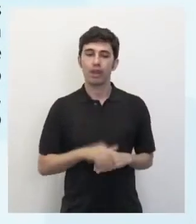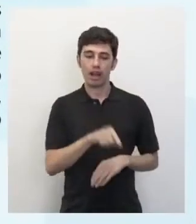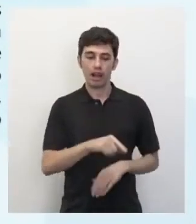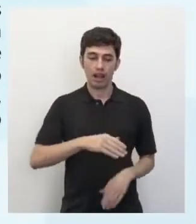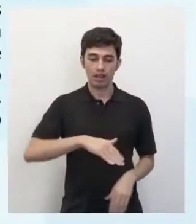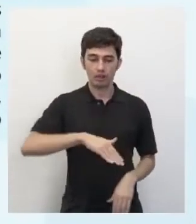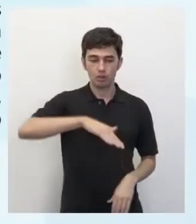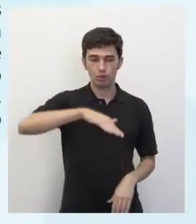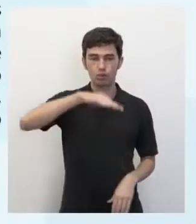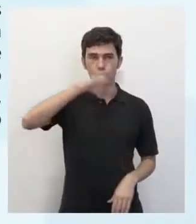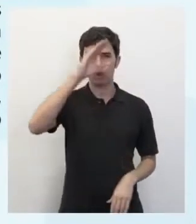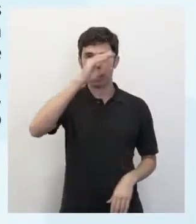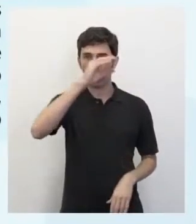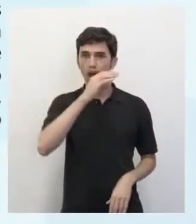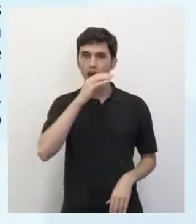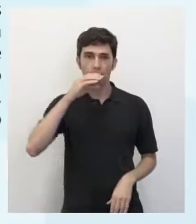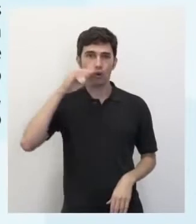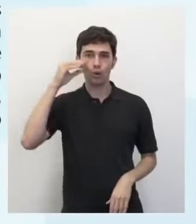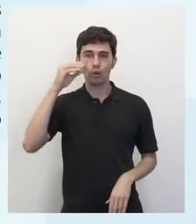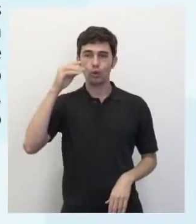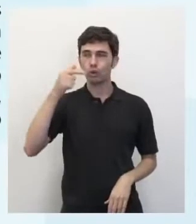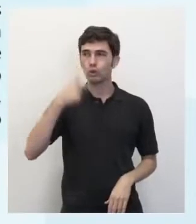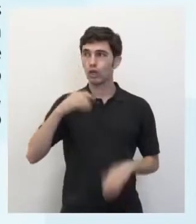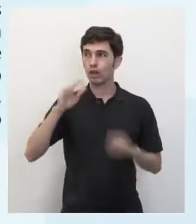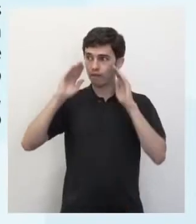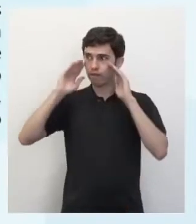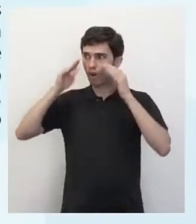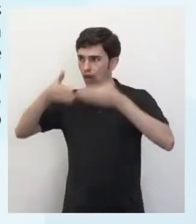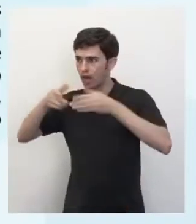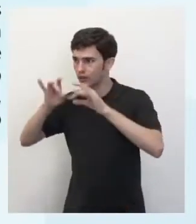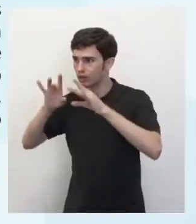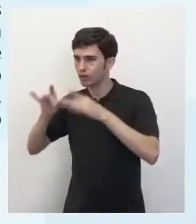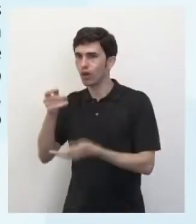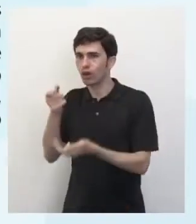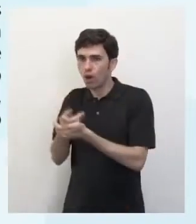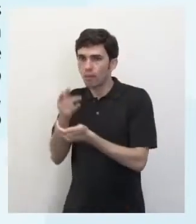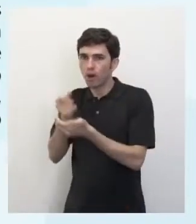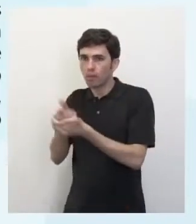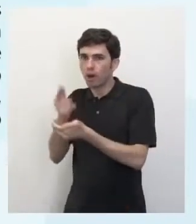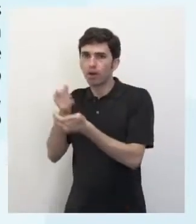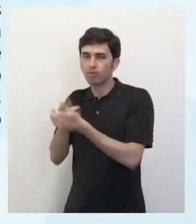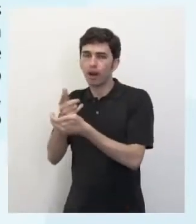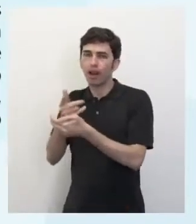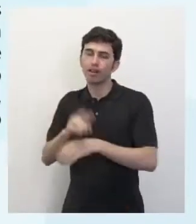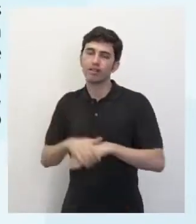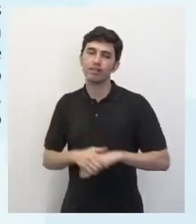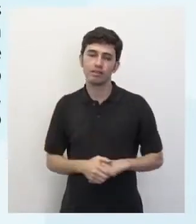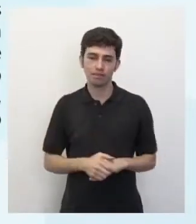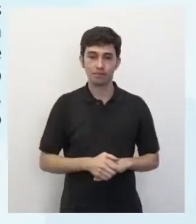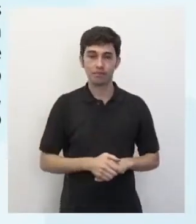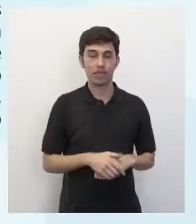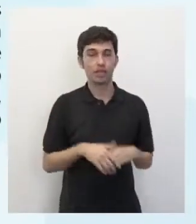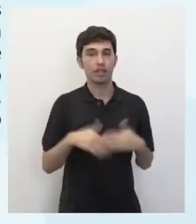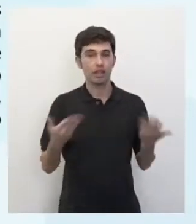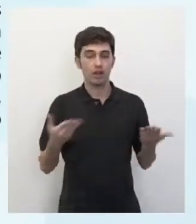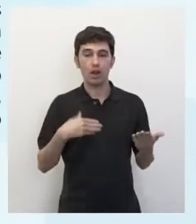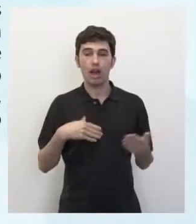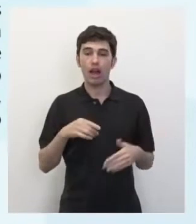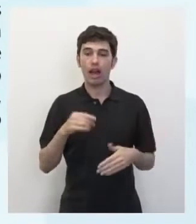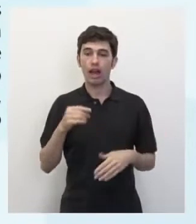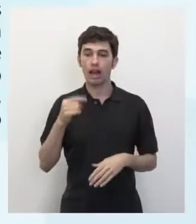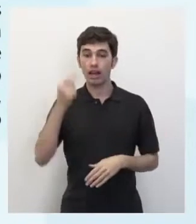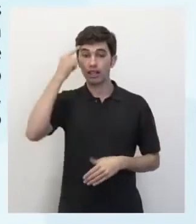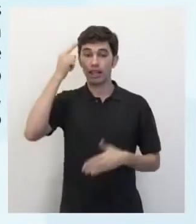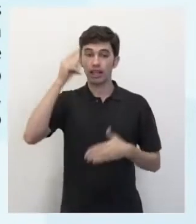adultos alienados e somente preocupados em comprar. Assim, a ideia do líder Gandhi de